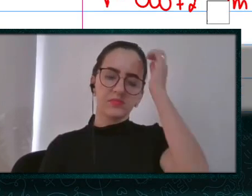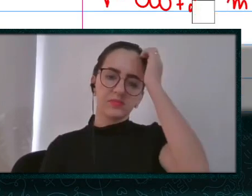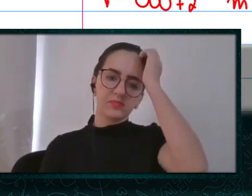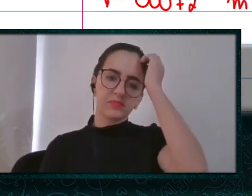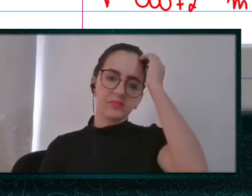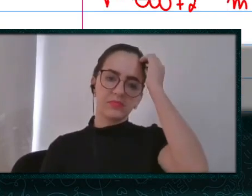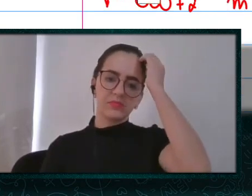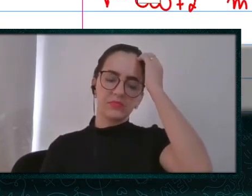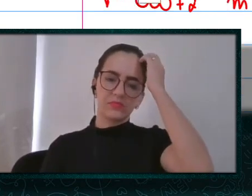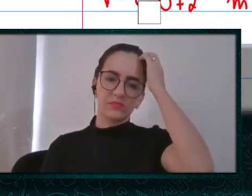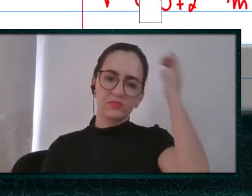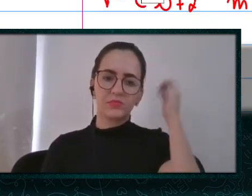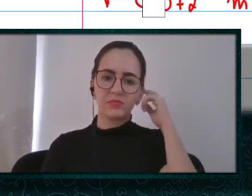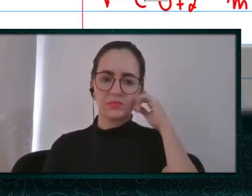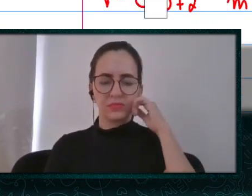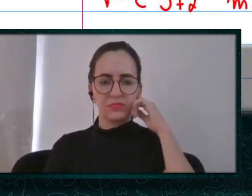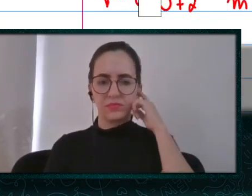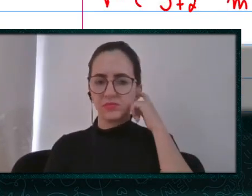e 200.